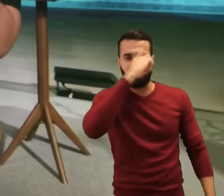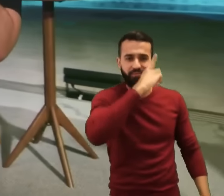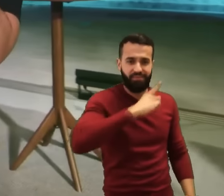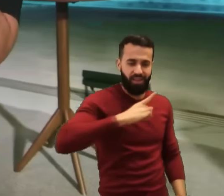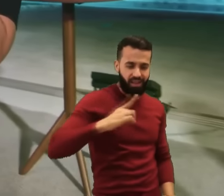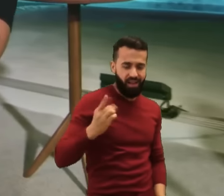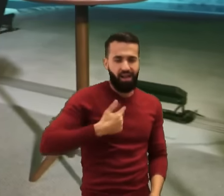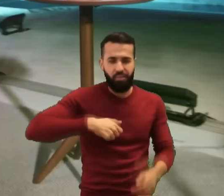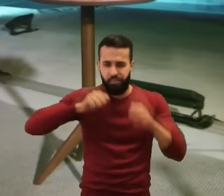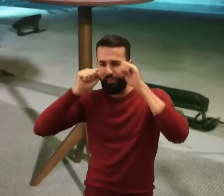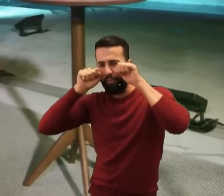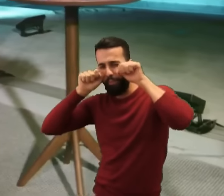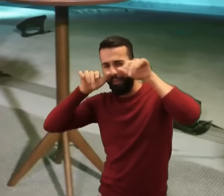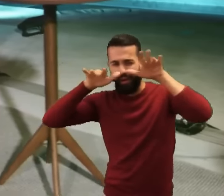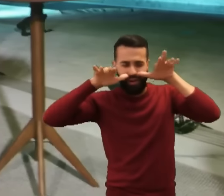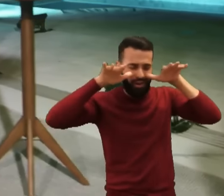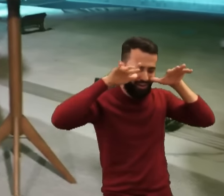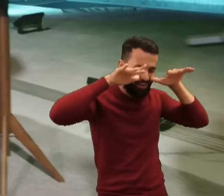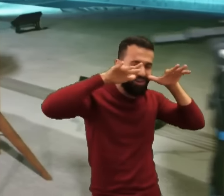Mágica no